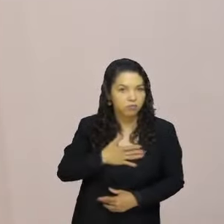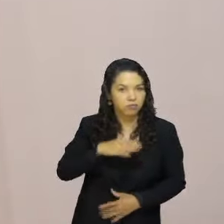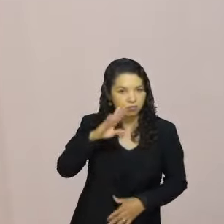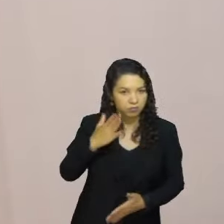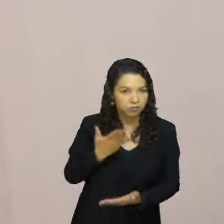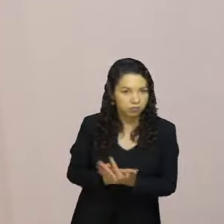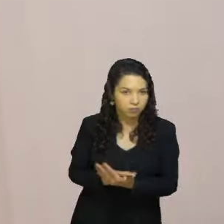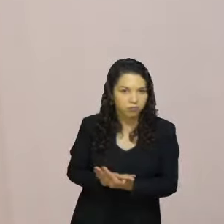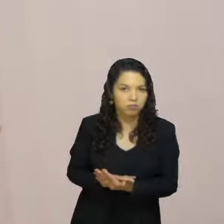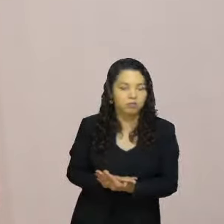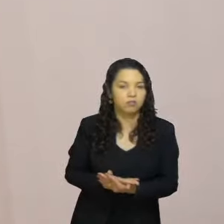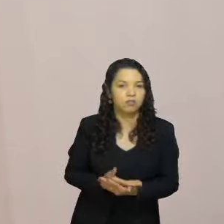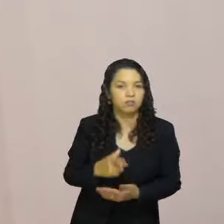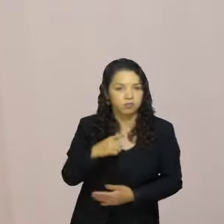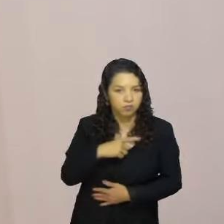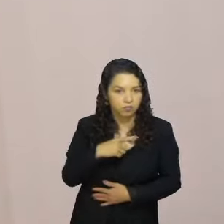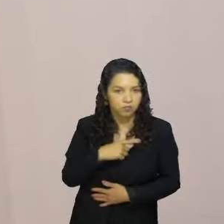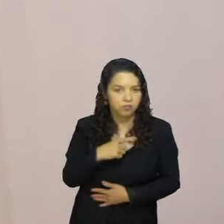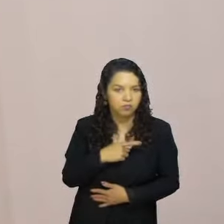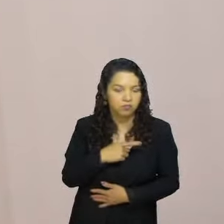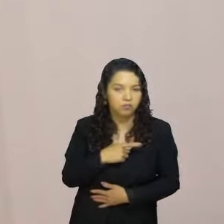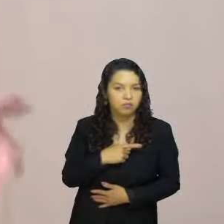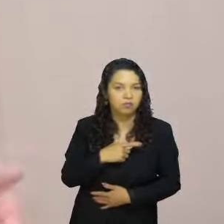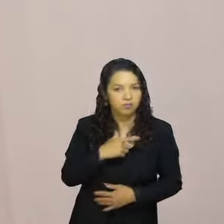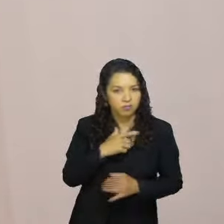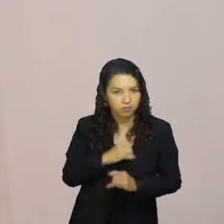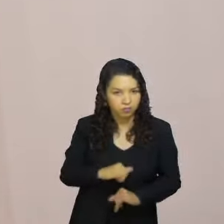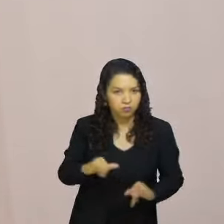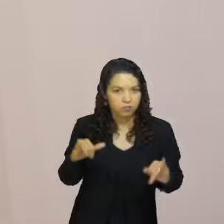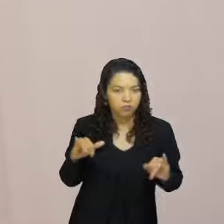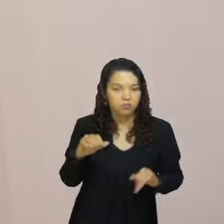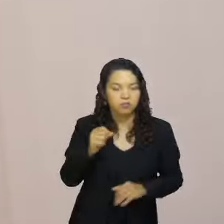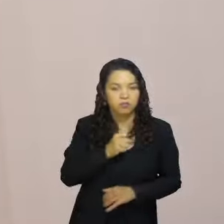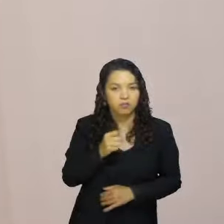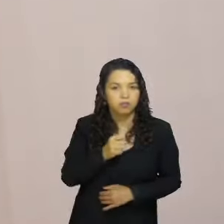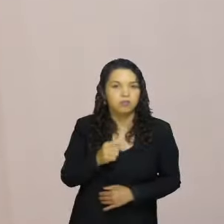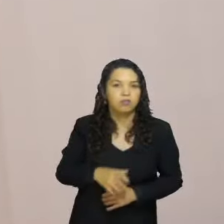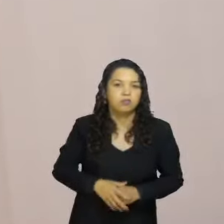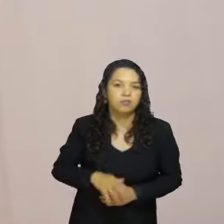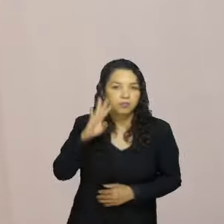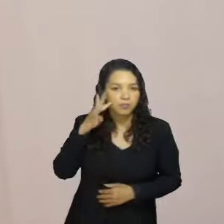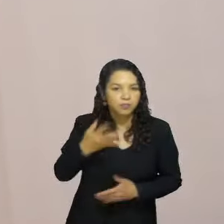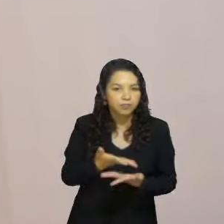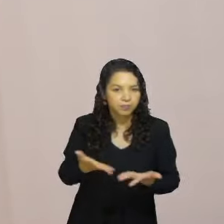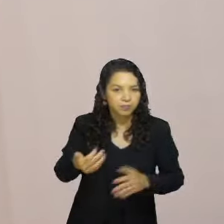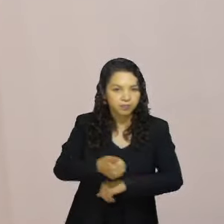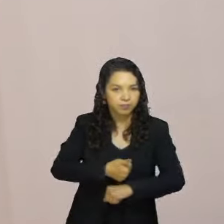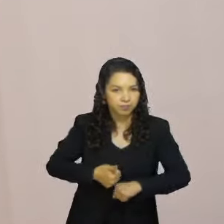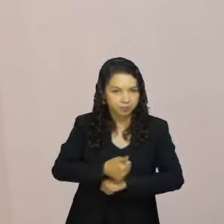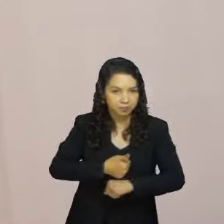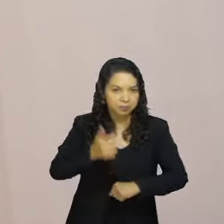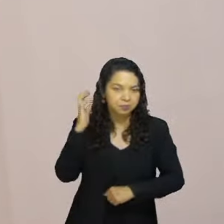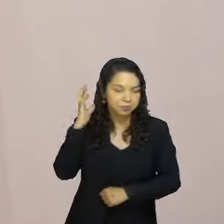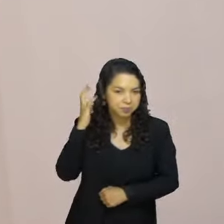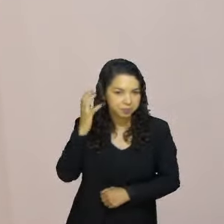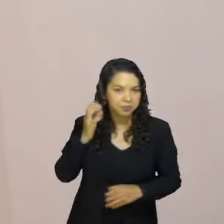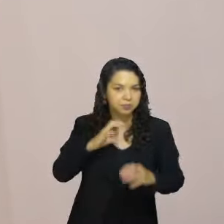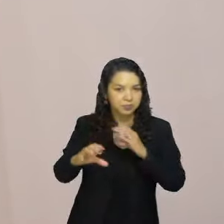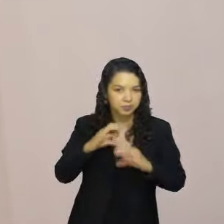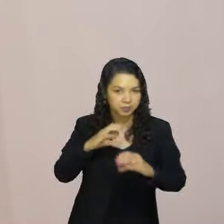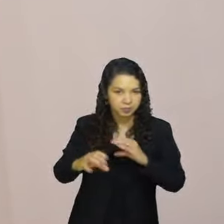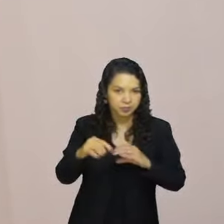com mais credibilidade para se apurar as notícias. Então fica o reconhecimento a todos esses profissionais de rádio, de comunicação